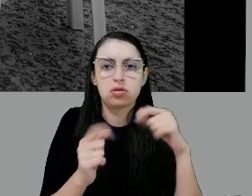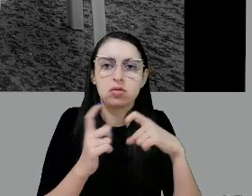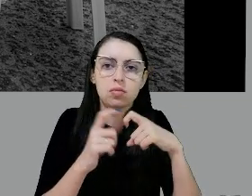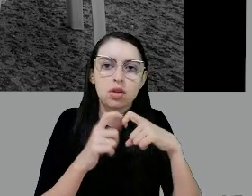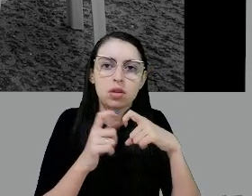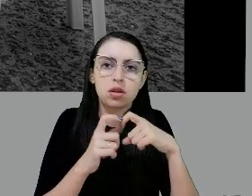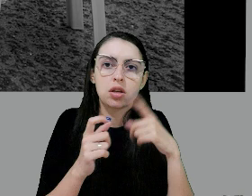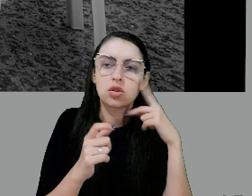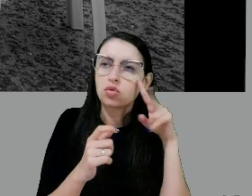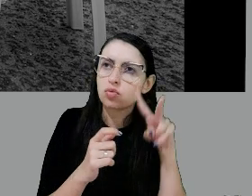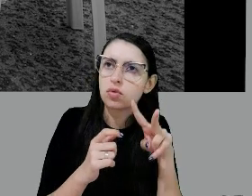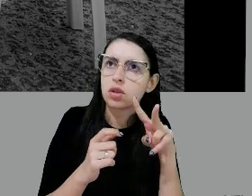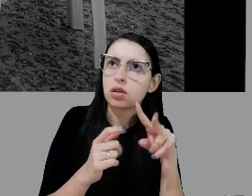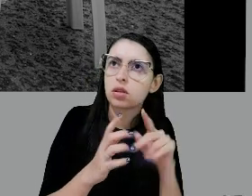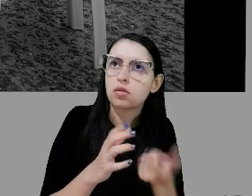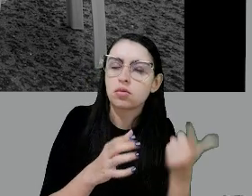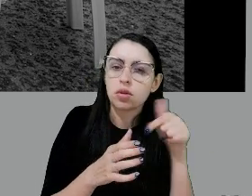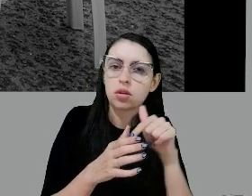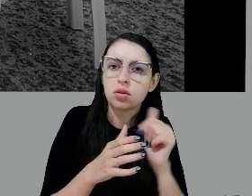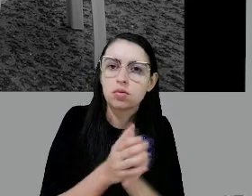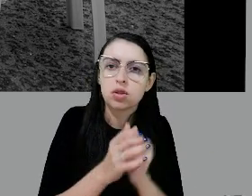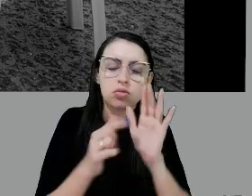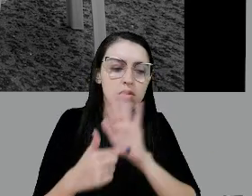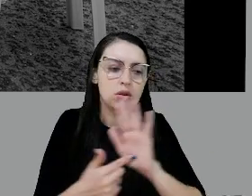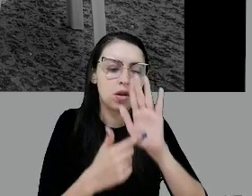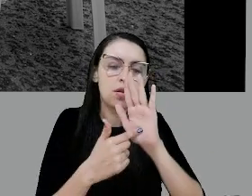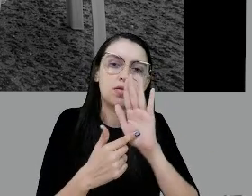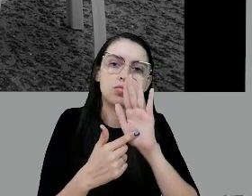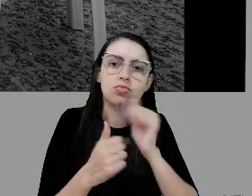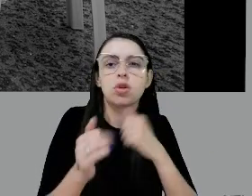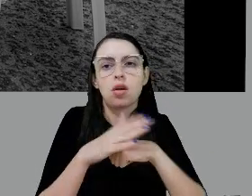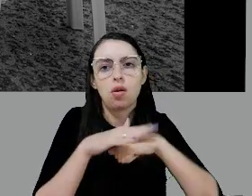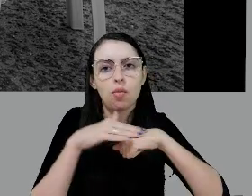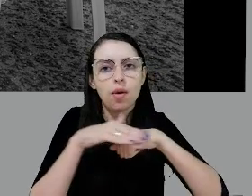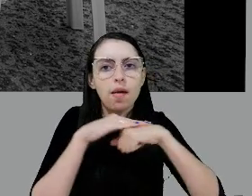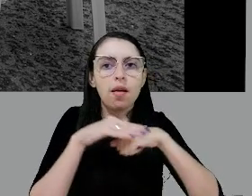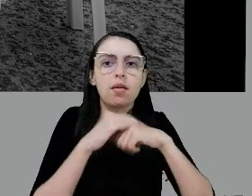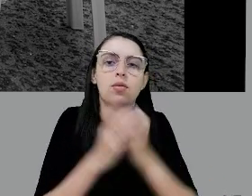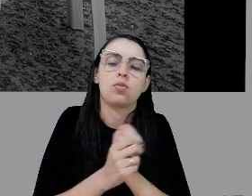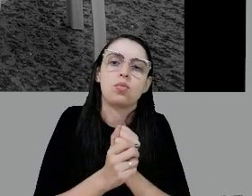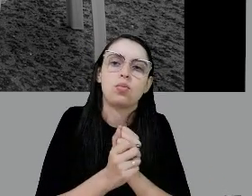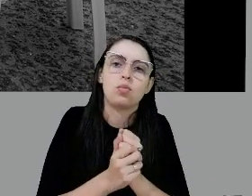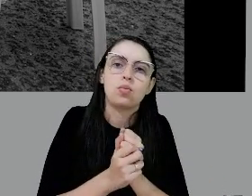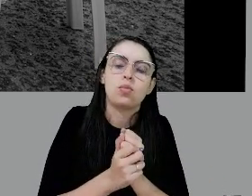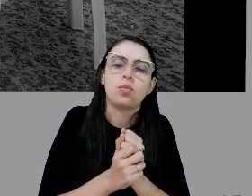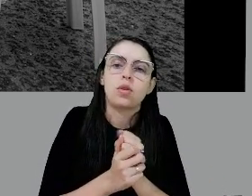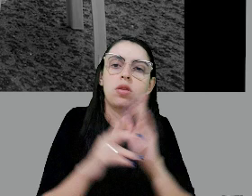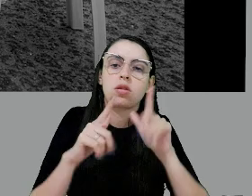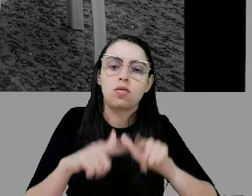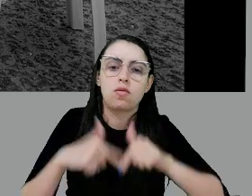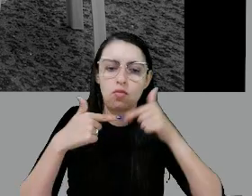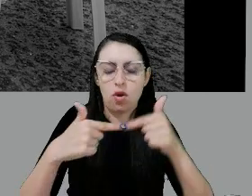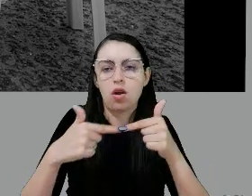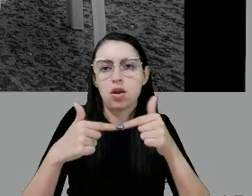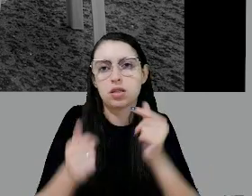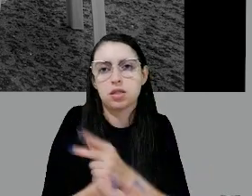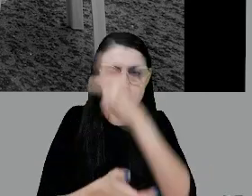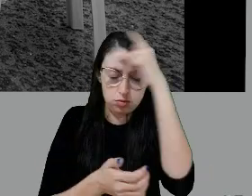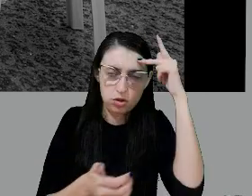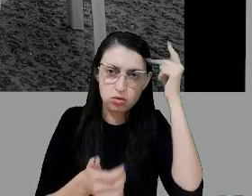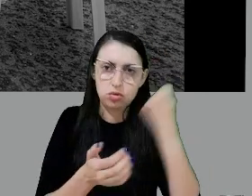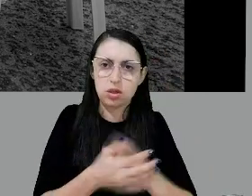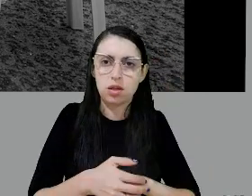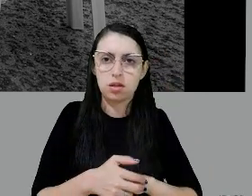atenho ao vetor principal dessa imagem, que é o afeto. E a força maior que o ser